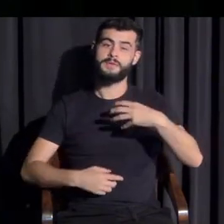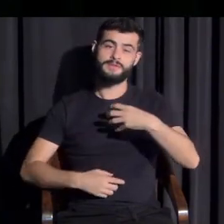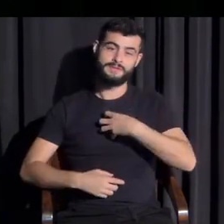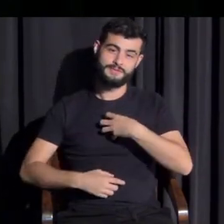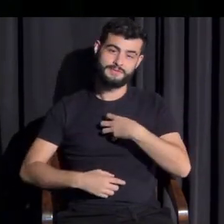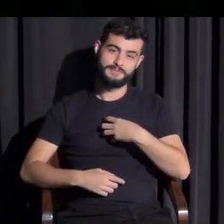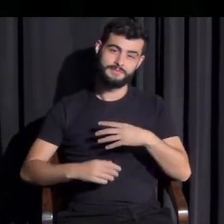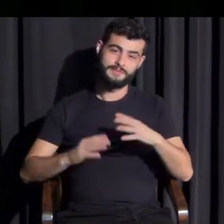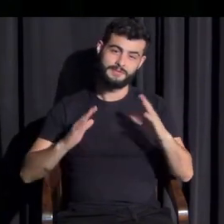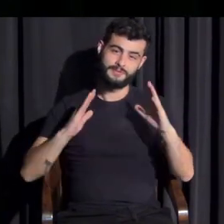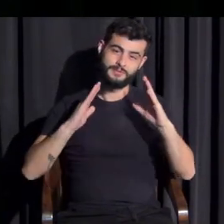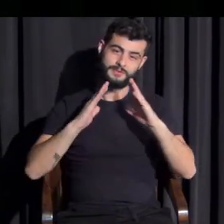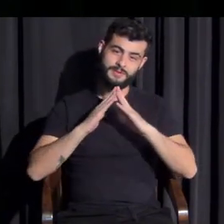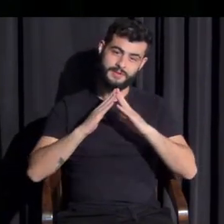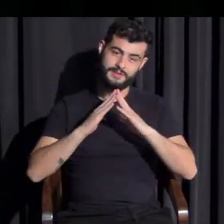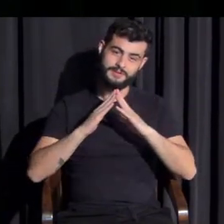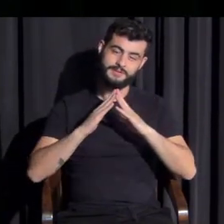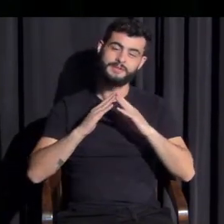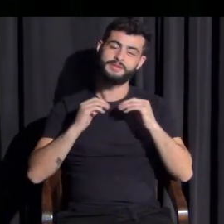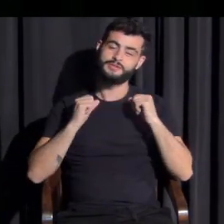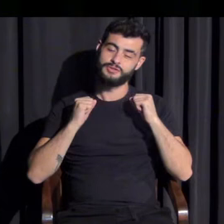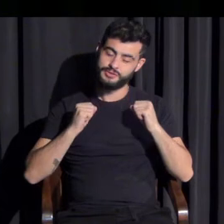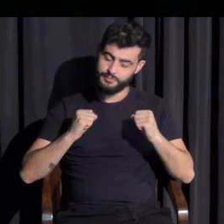reportar à nossa própria casa.